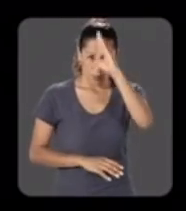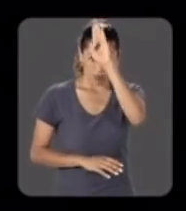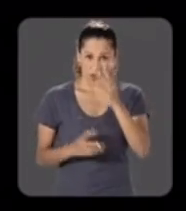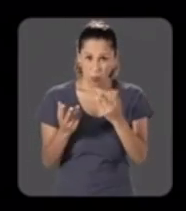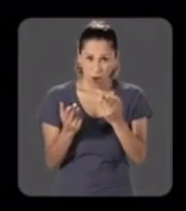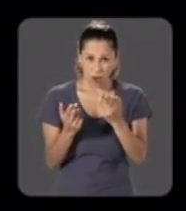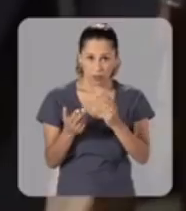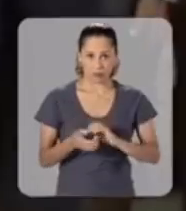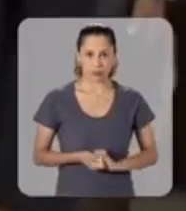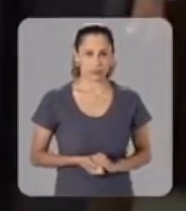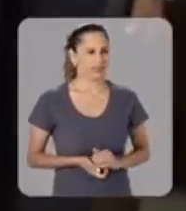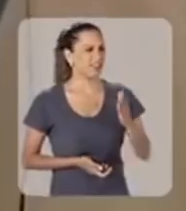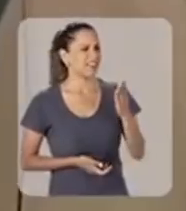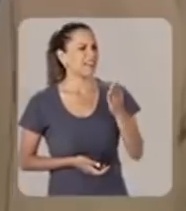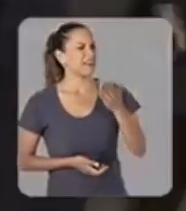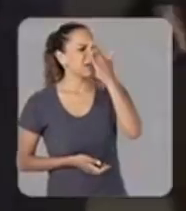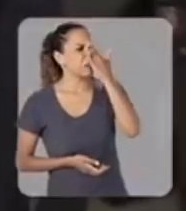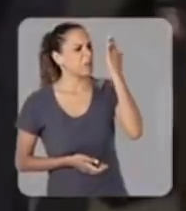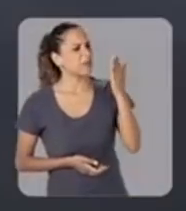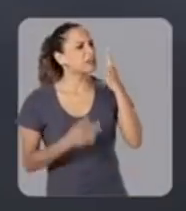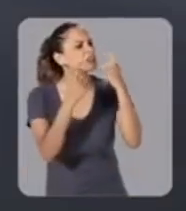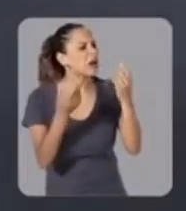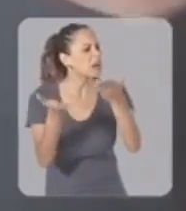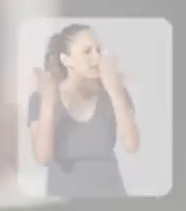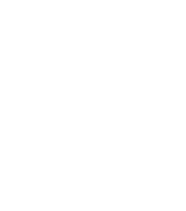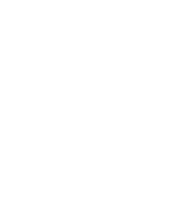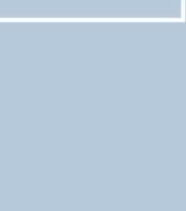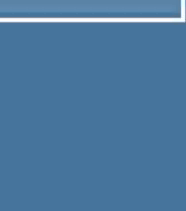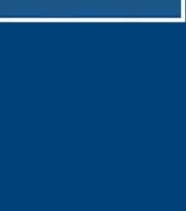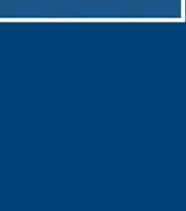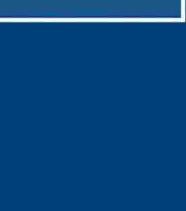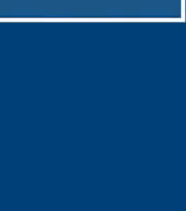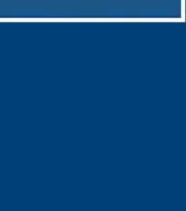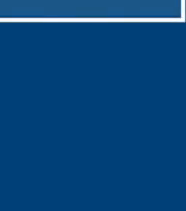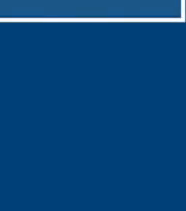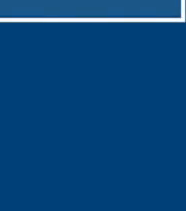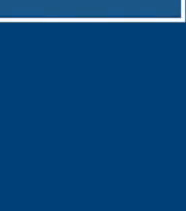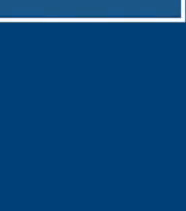Bolsonaro trata? Você é uma idiota! Vagabunda! Ignorante! Chora agora!